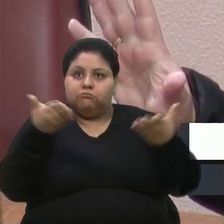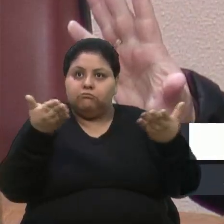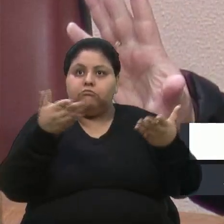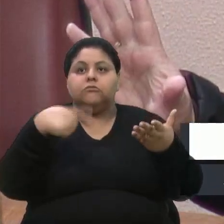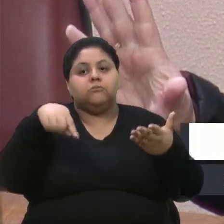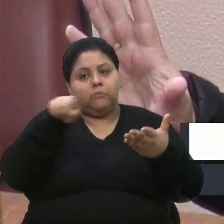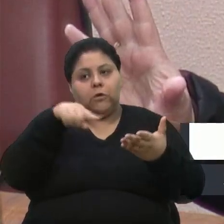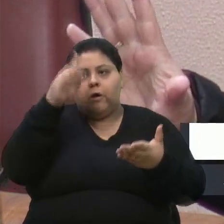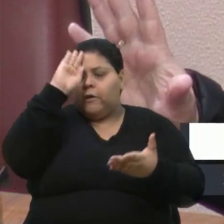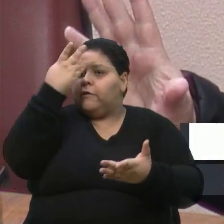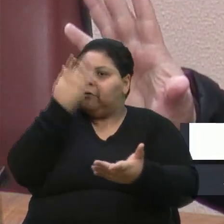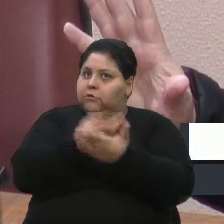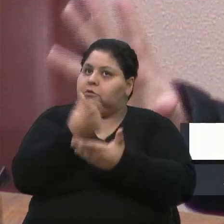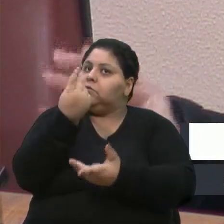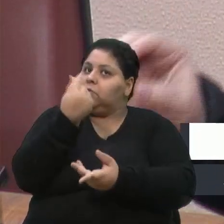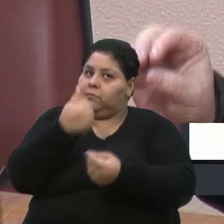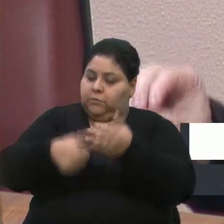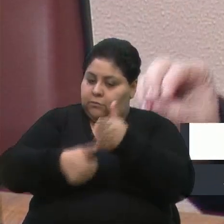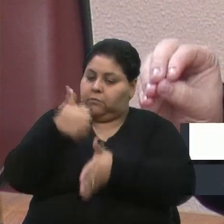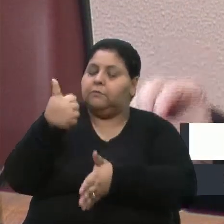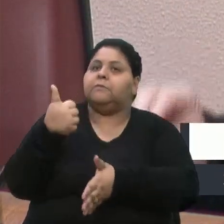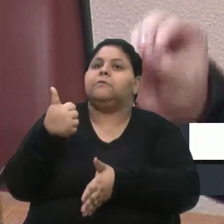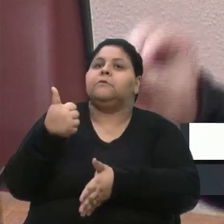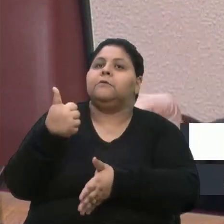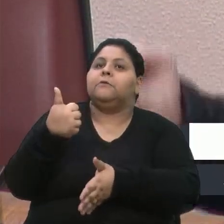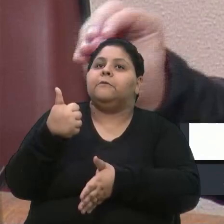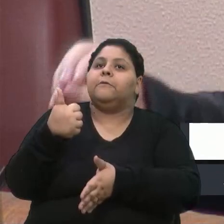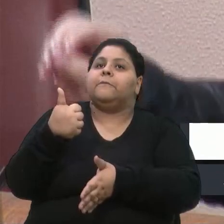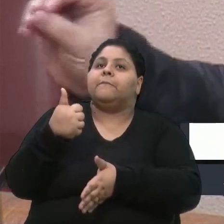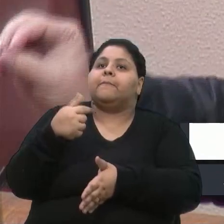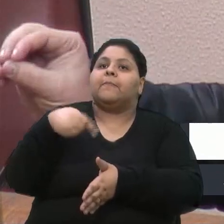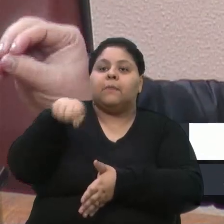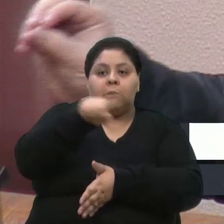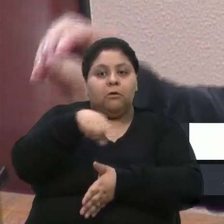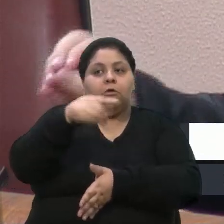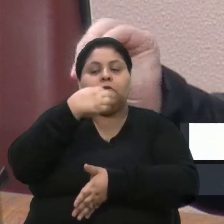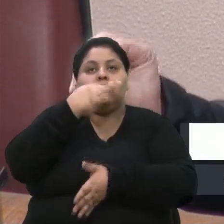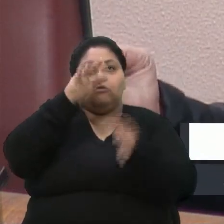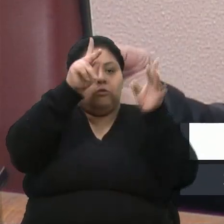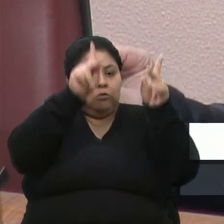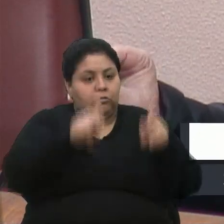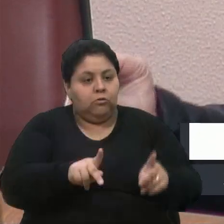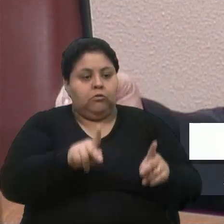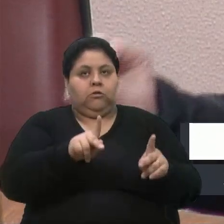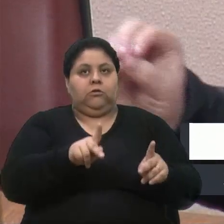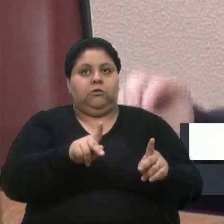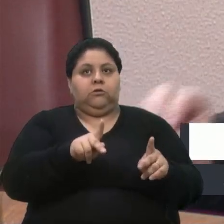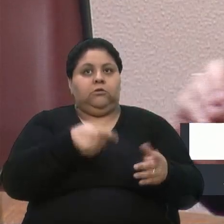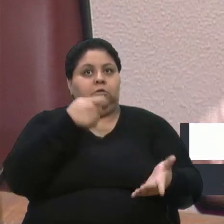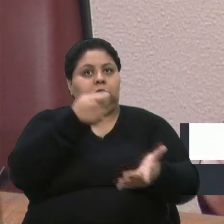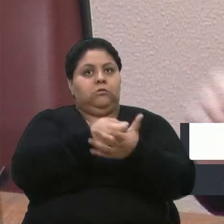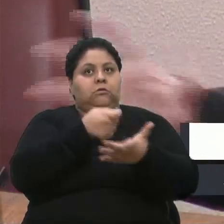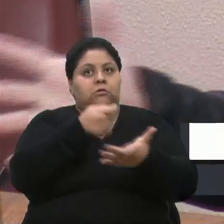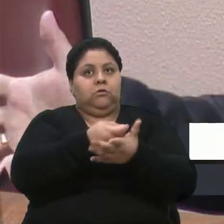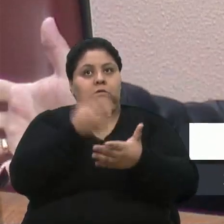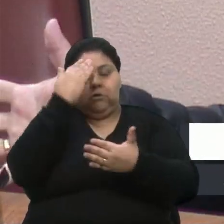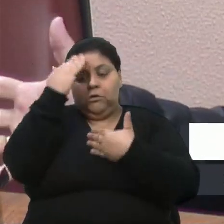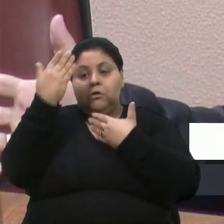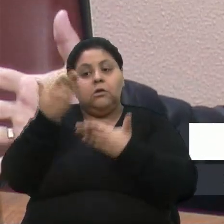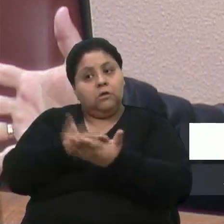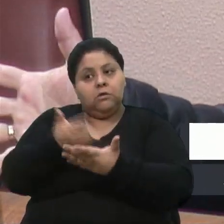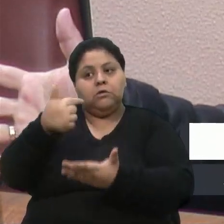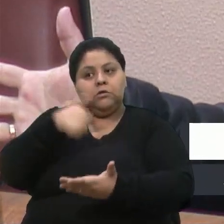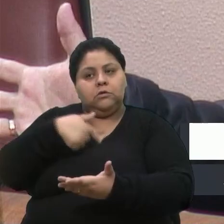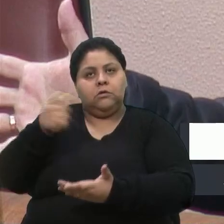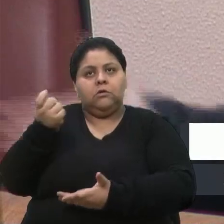preço melhor. Né? Para quem? Para o caxiense pagar, porque todos precisamos. Então, acredito eu que depois tem que ser